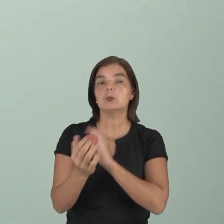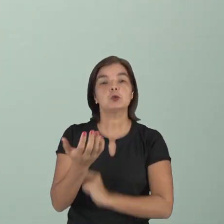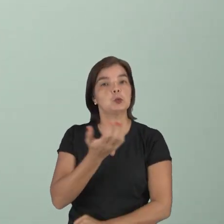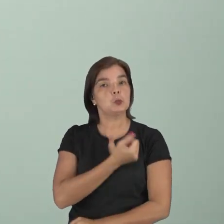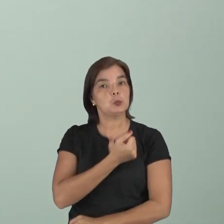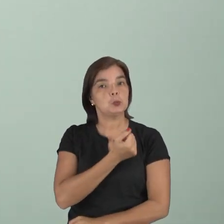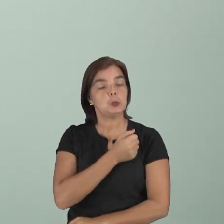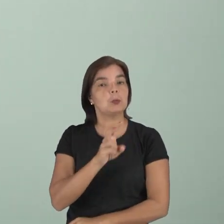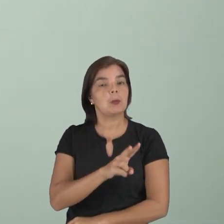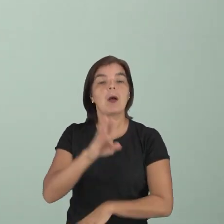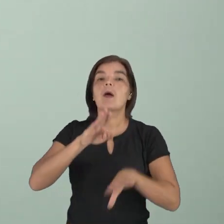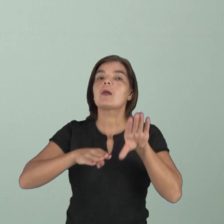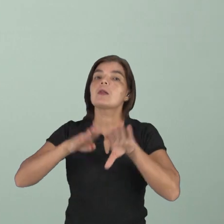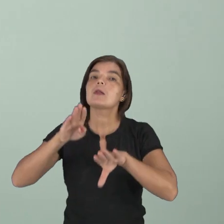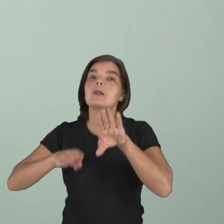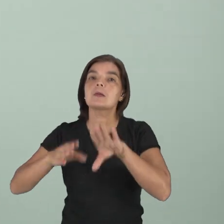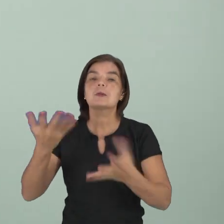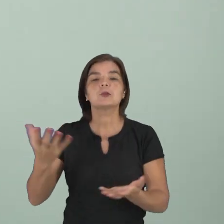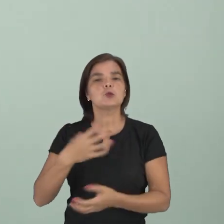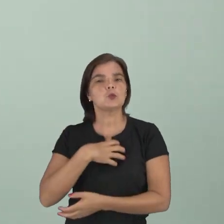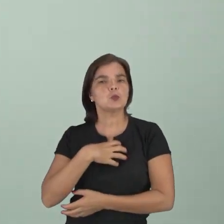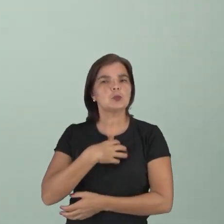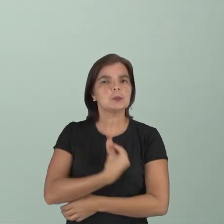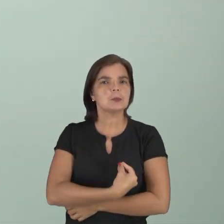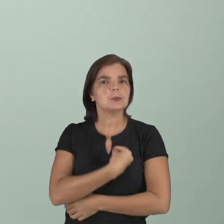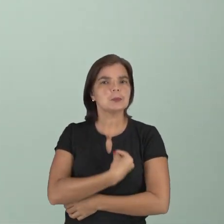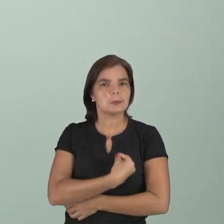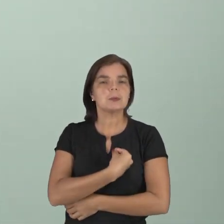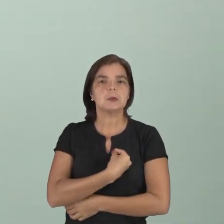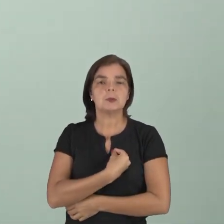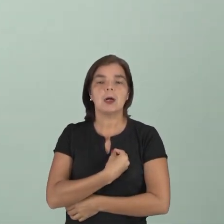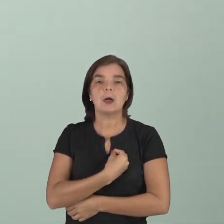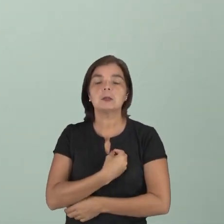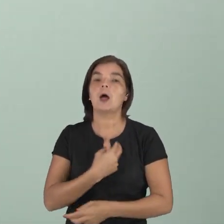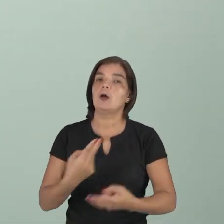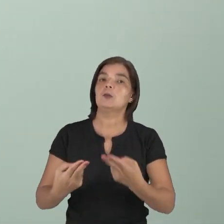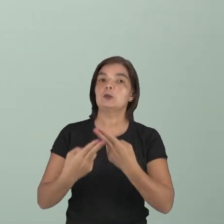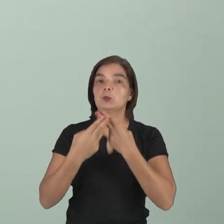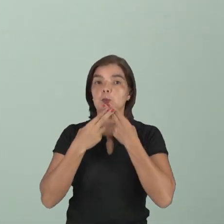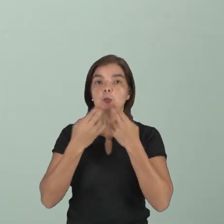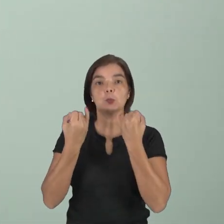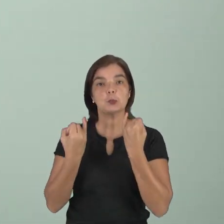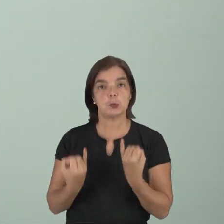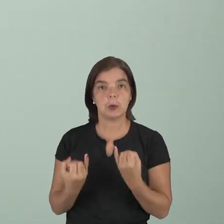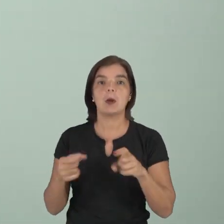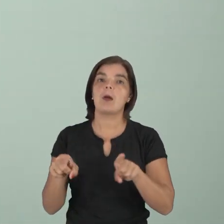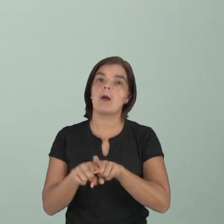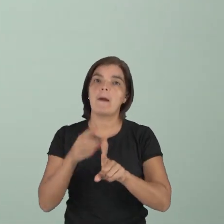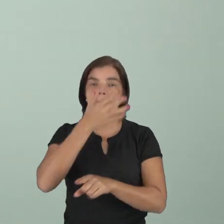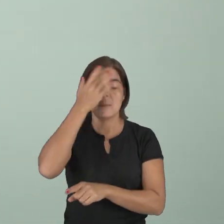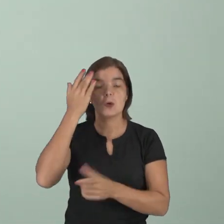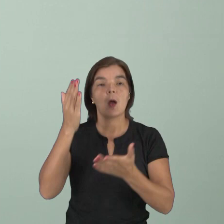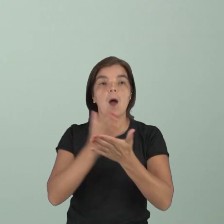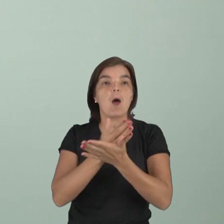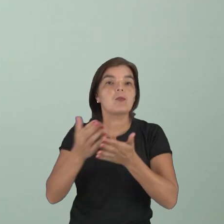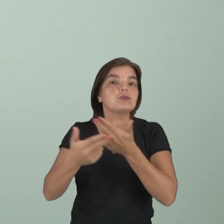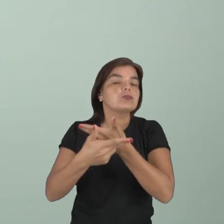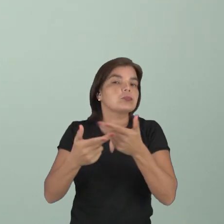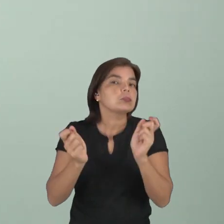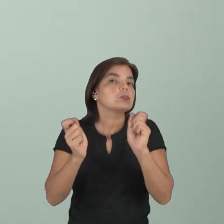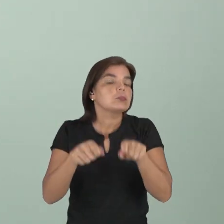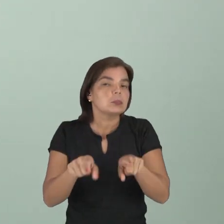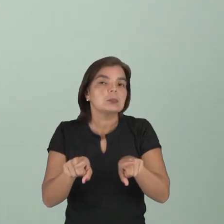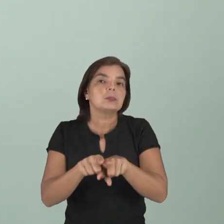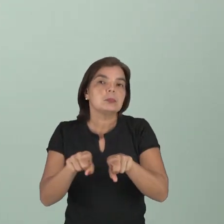valor. Agora, isso daí vai depender, por exemplo, do estilo de vida, da dieta da pessoa, e enfim, tem alguns motivos pelos quais